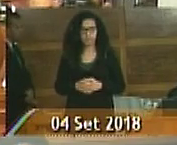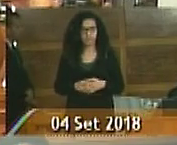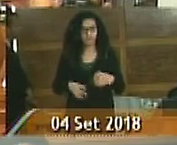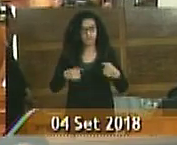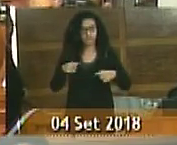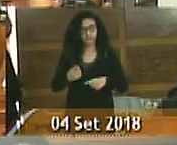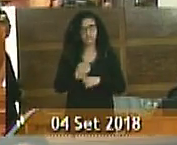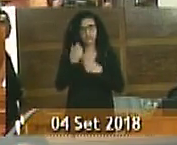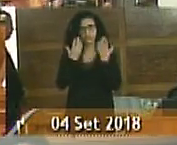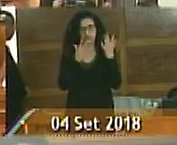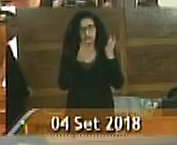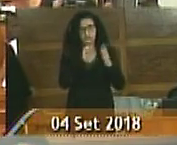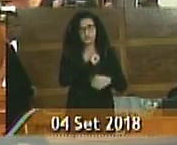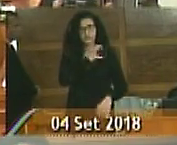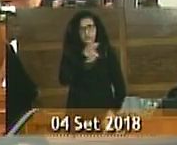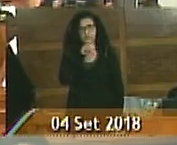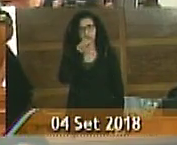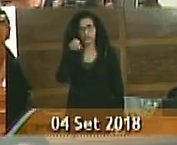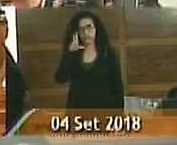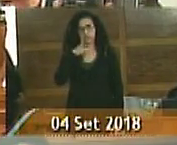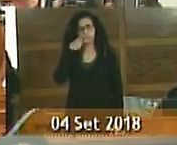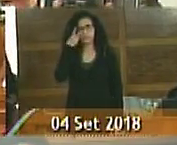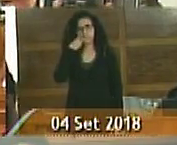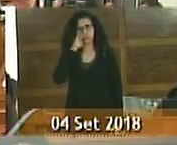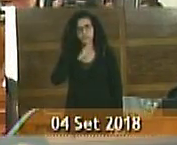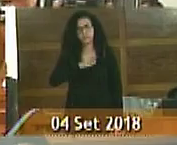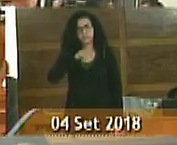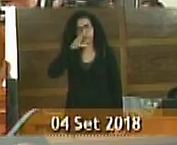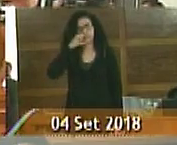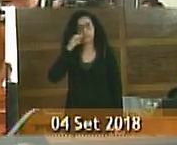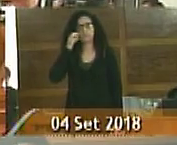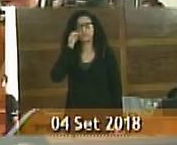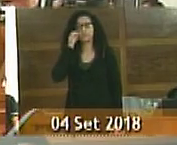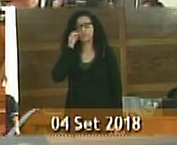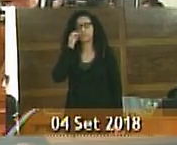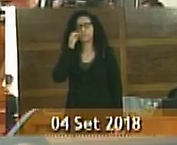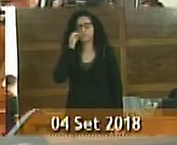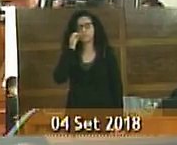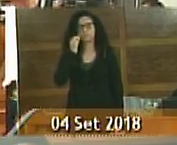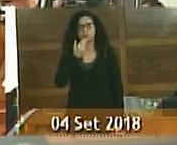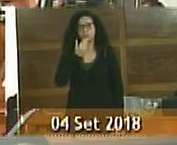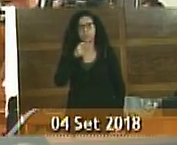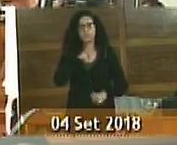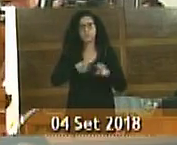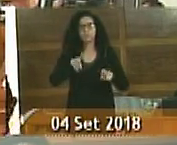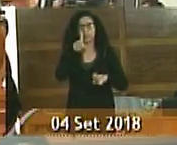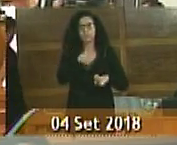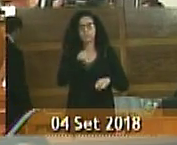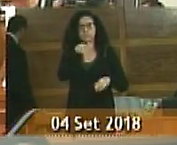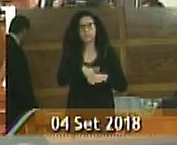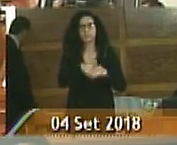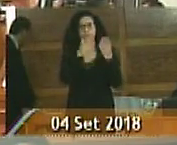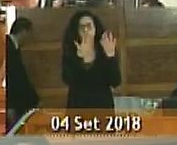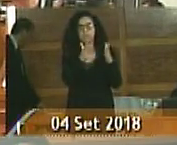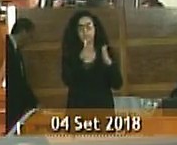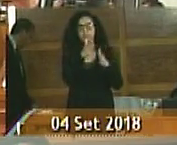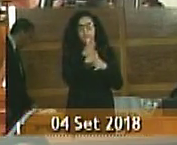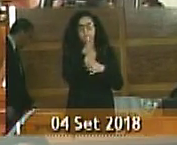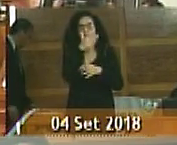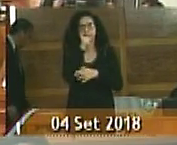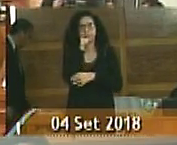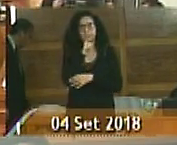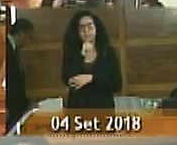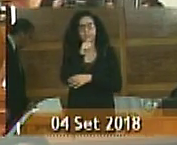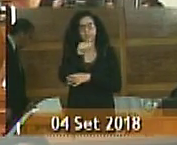Este é a única moção, 99, de autoria do vereador Canidé do Social. Solicitando a mesa diretora que seja votada a moção de aplausos para